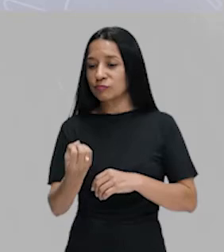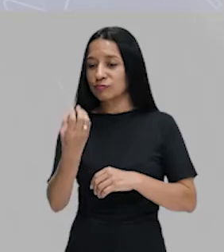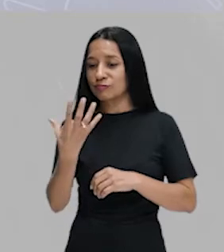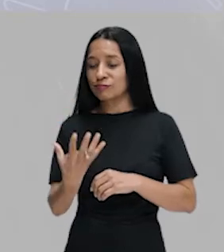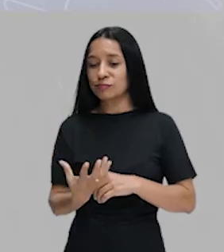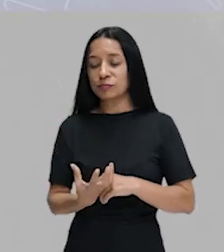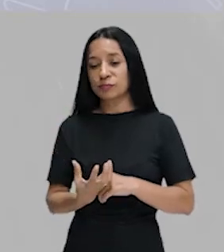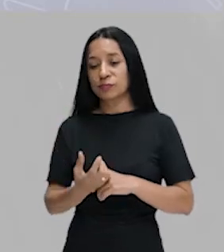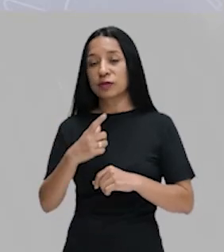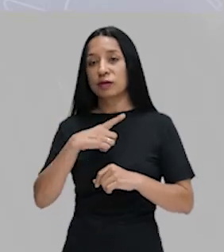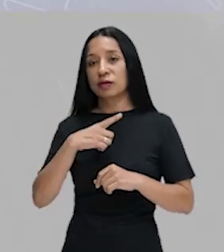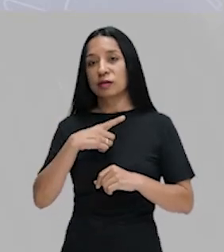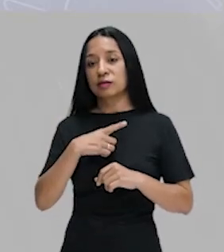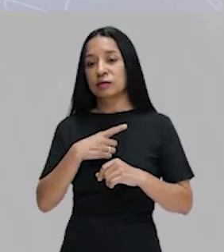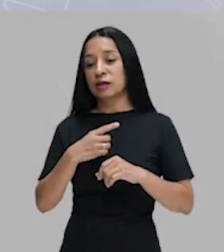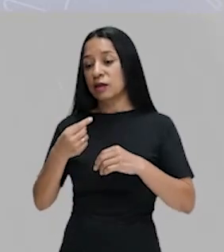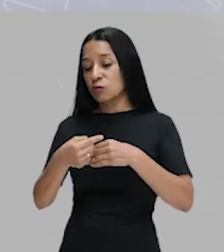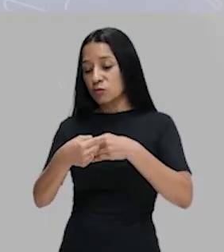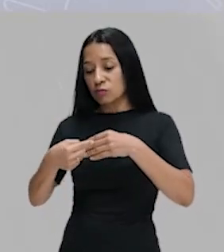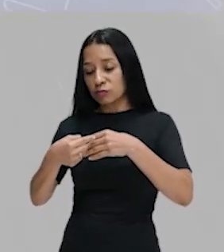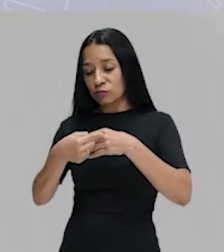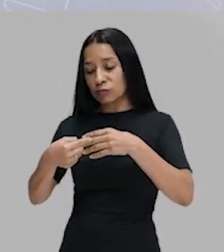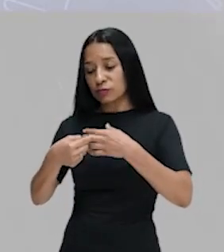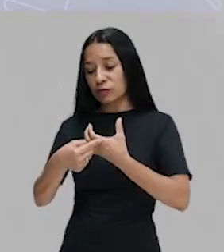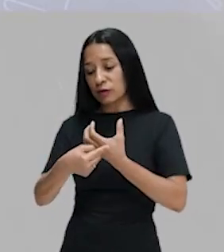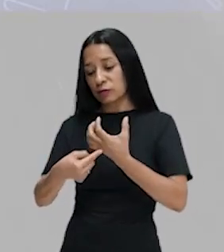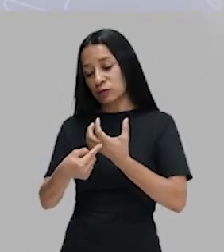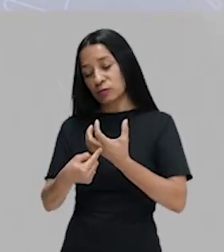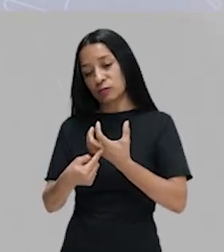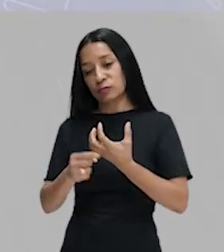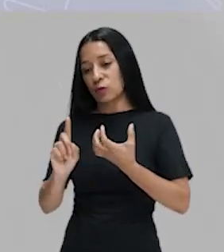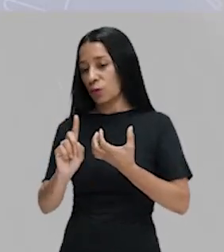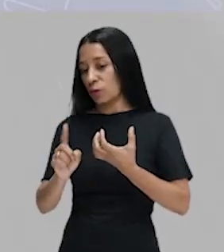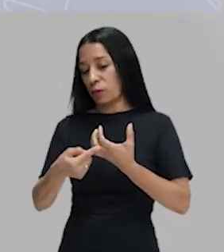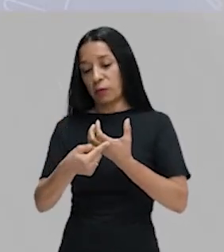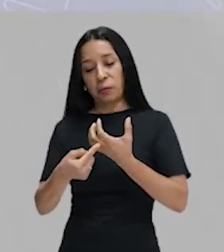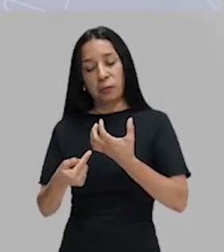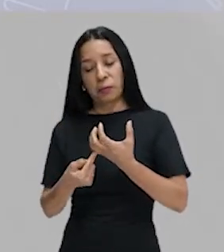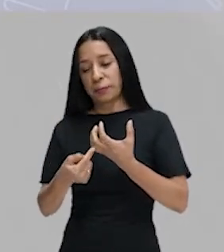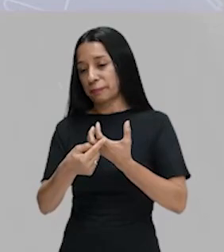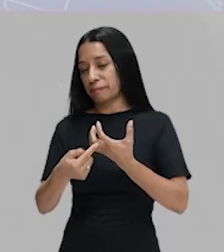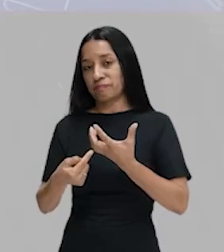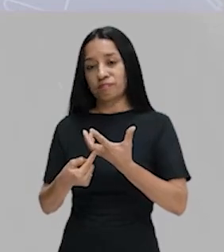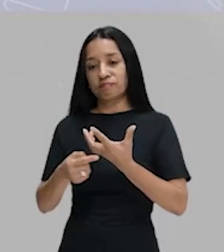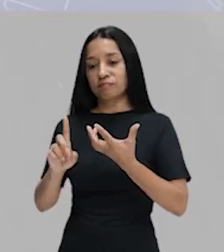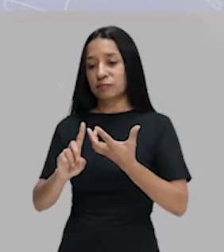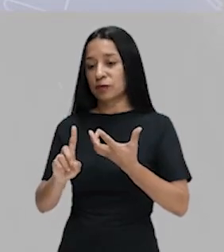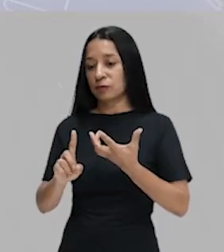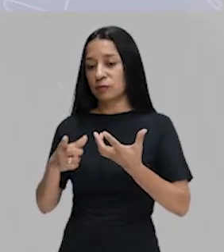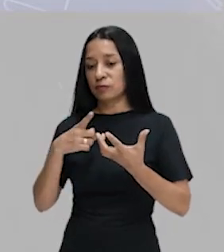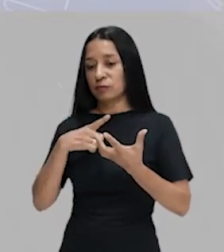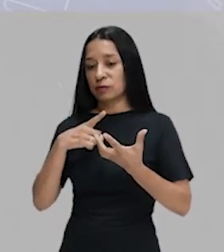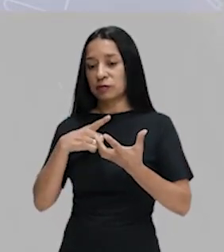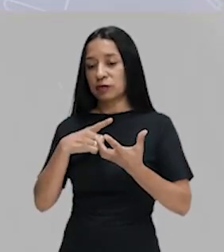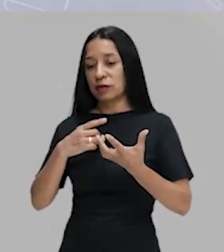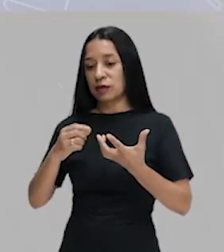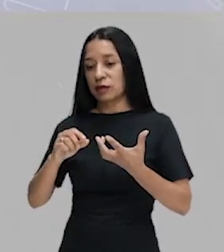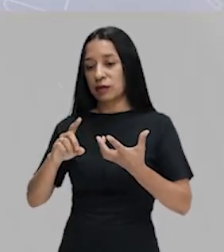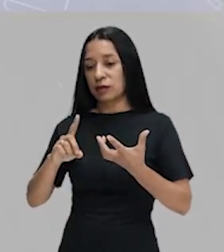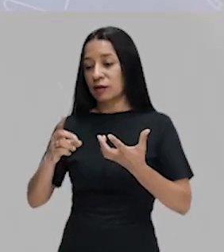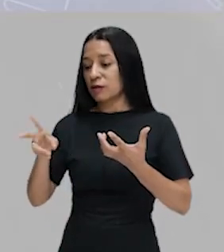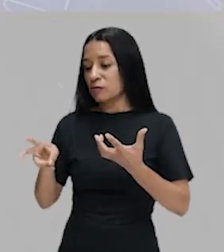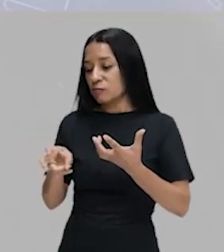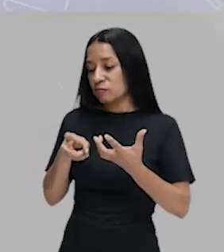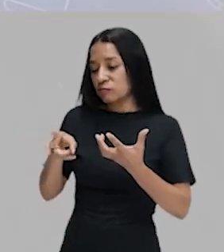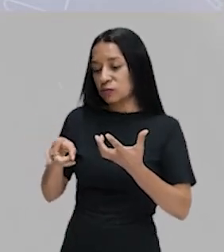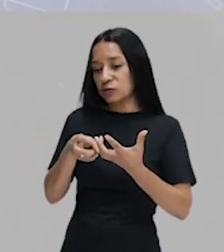esponjas tinha uma cavidade no interior da esponja. Não era uma cavidade que promovia a digestão? Com